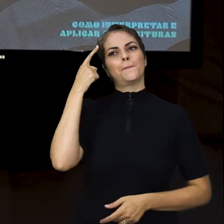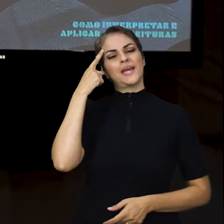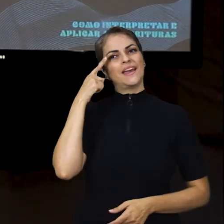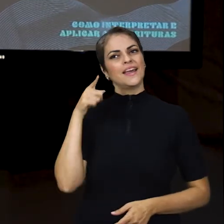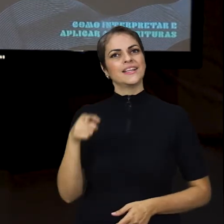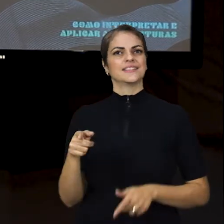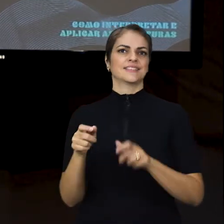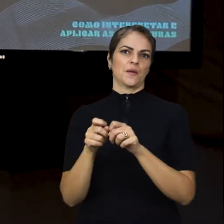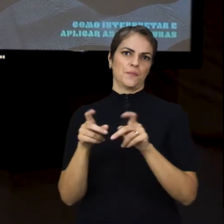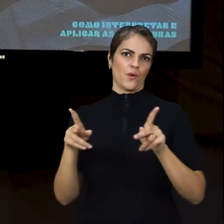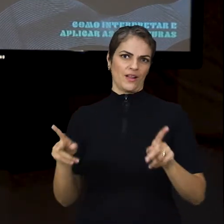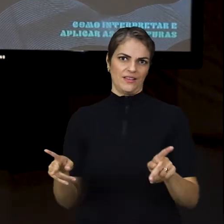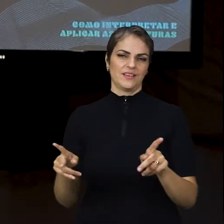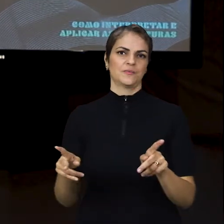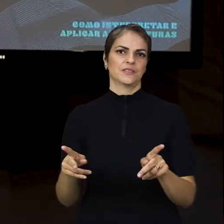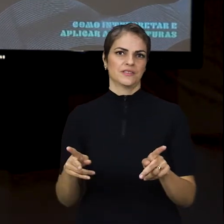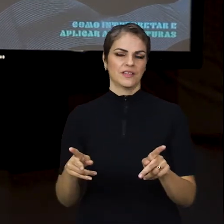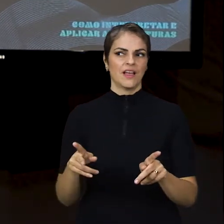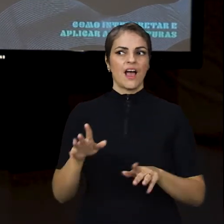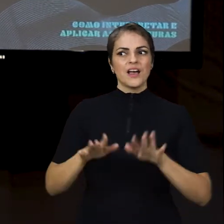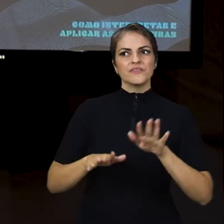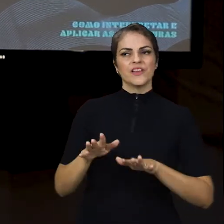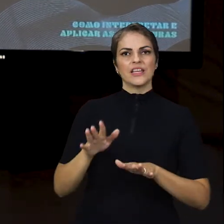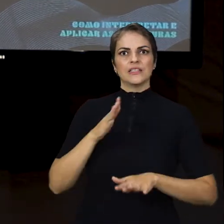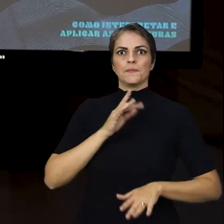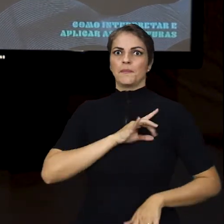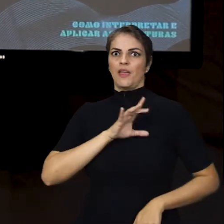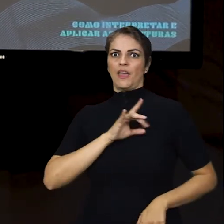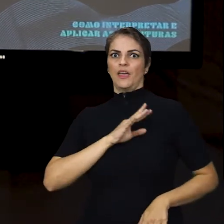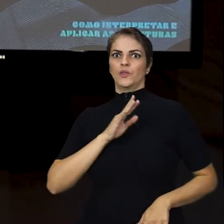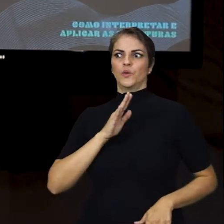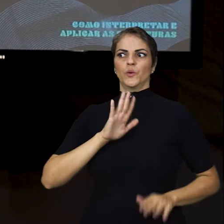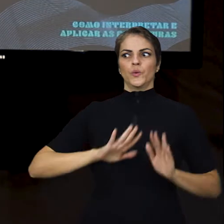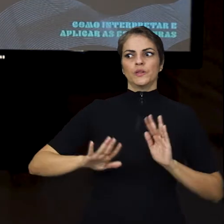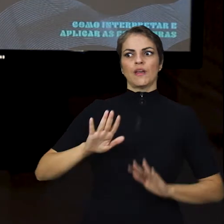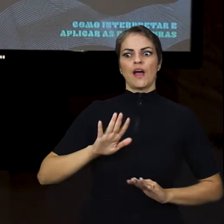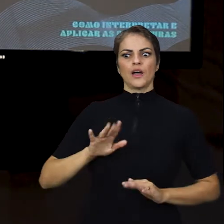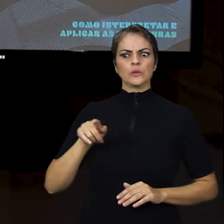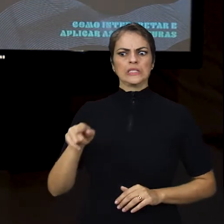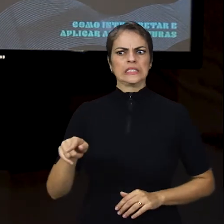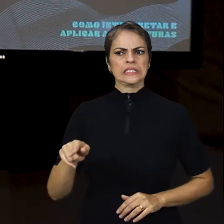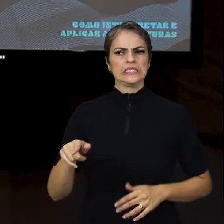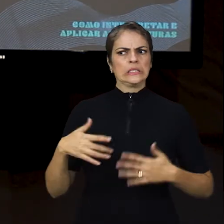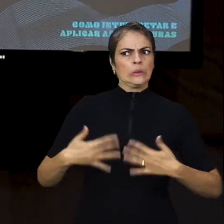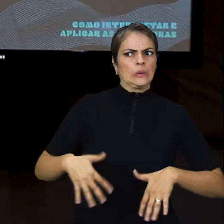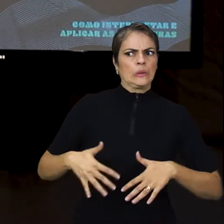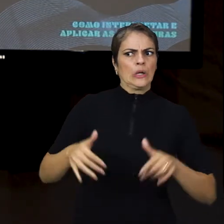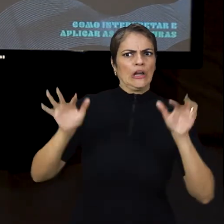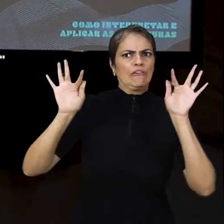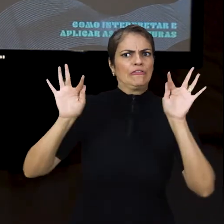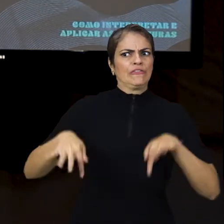aproximar do livro de Apocalipse, até com medo e com receio, porque a gente acha que é tudo sobre o fim dos